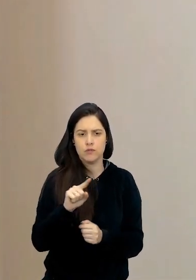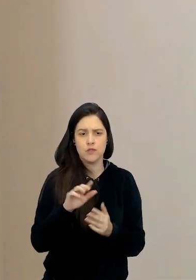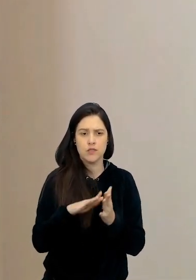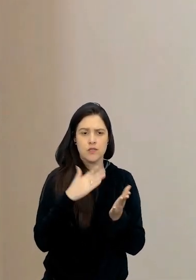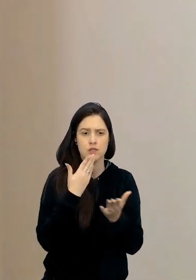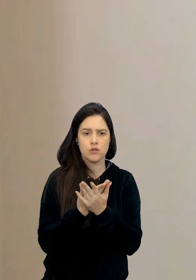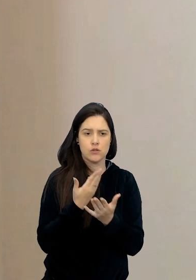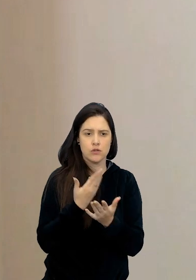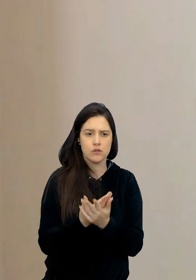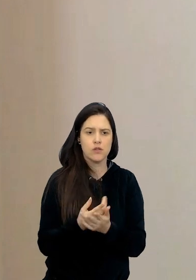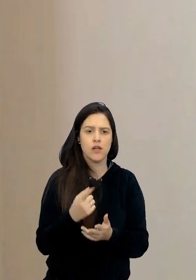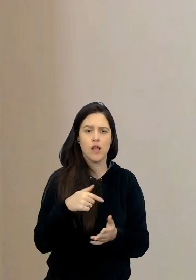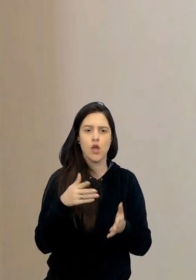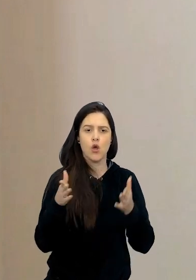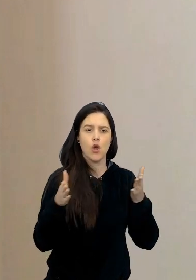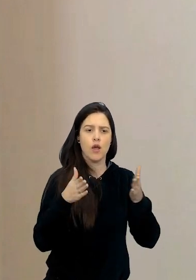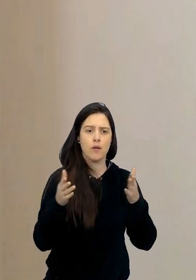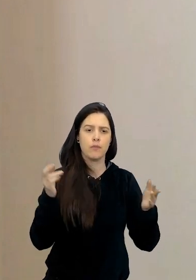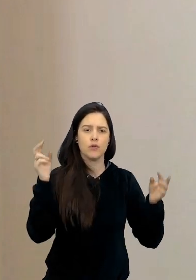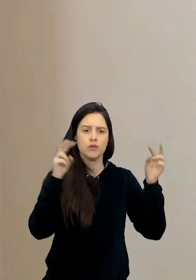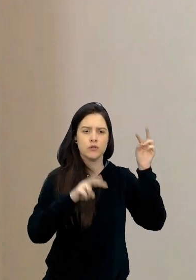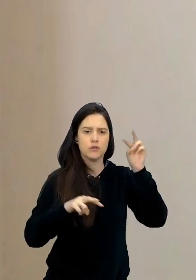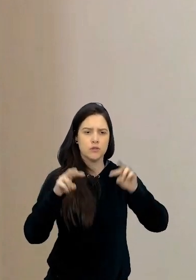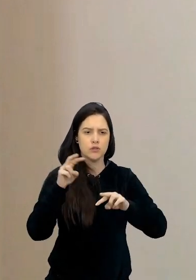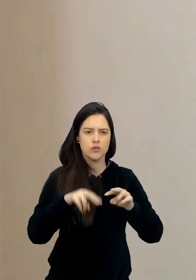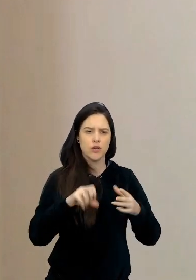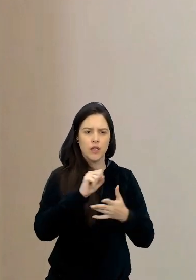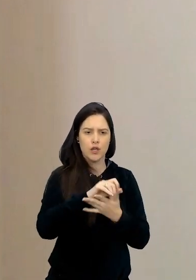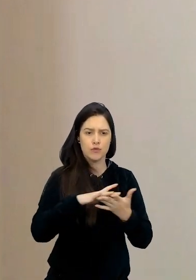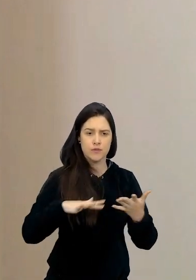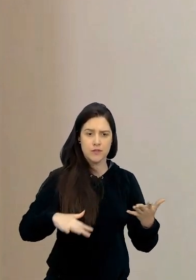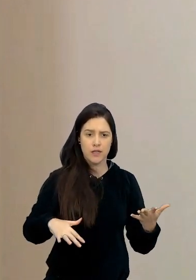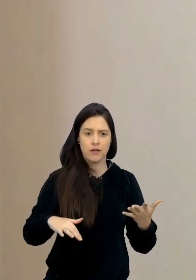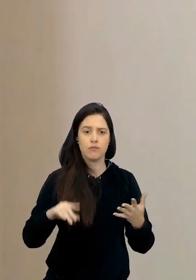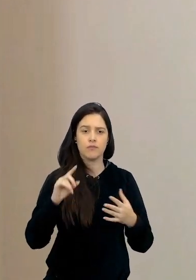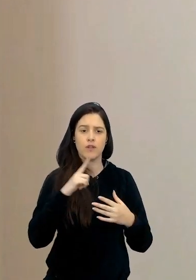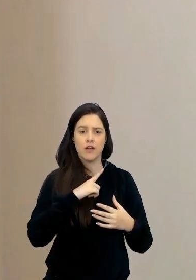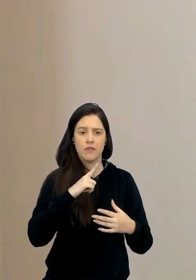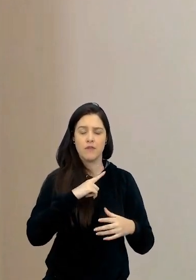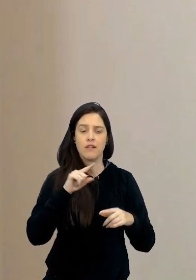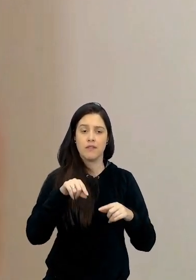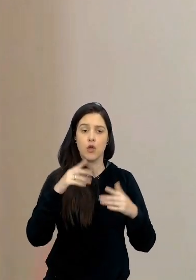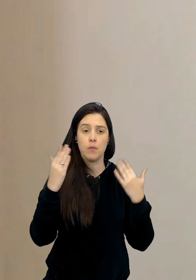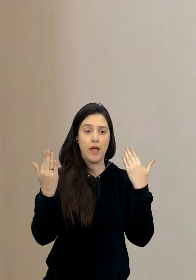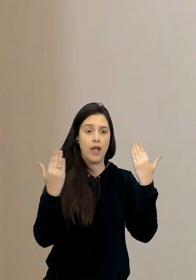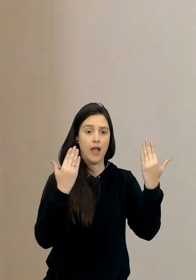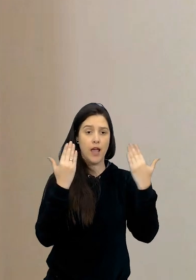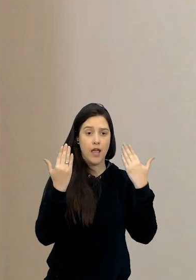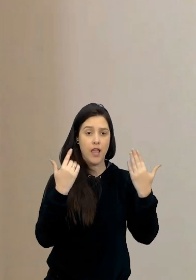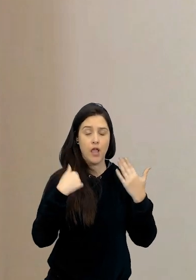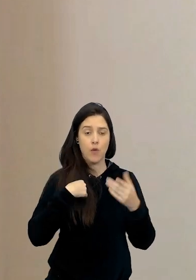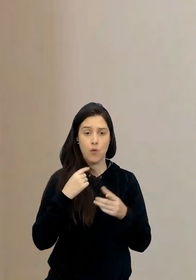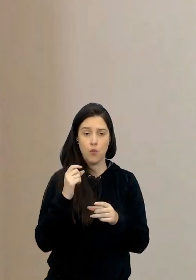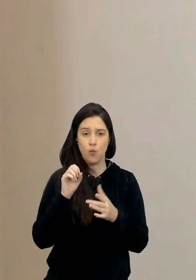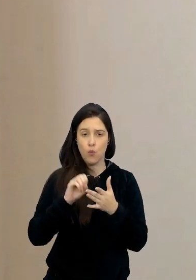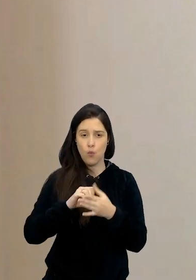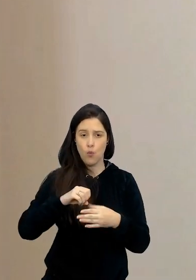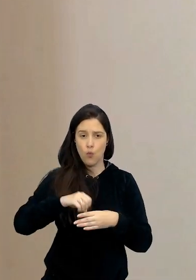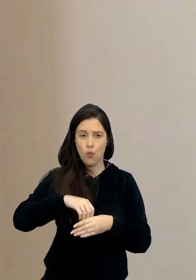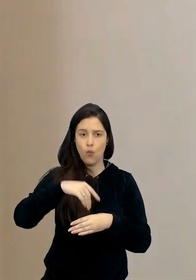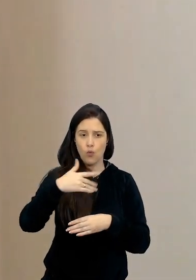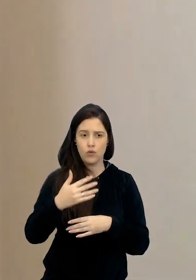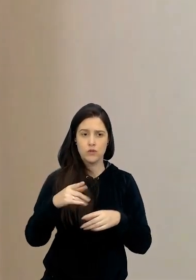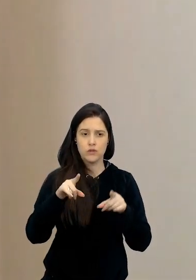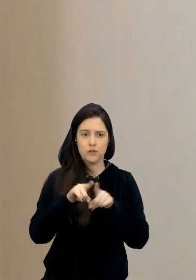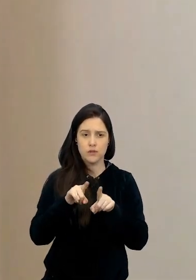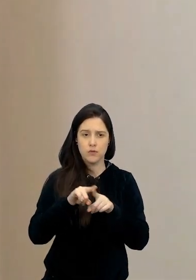escola, acho que é o momento da gente olhar para essas atividades, né, fazer uma análise, ver os conceitos que estão ali, né,